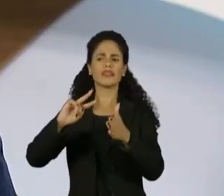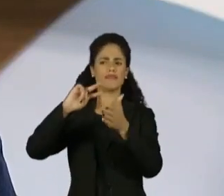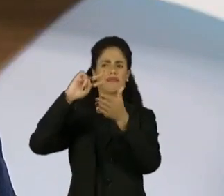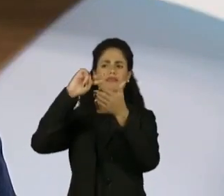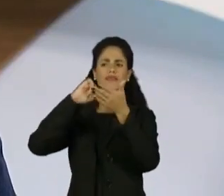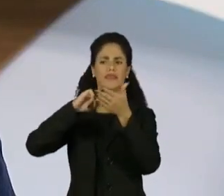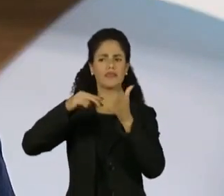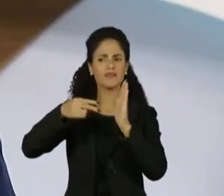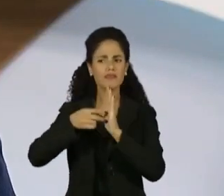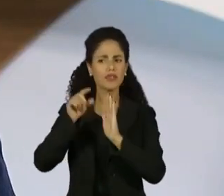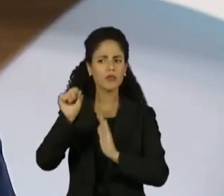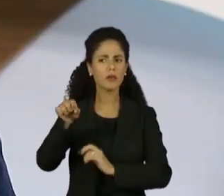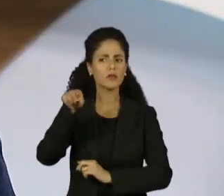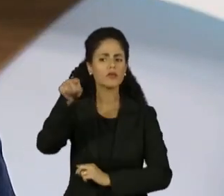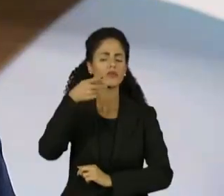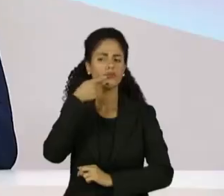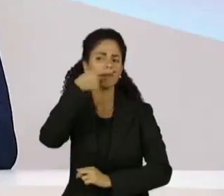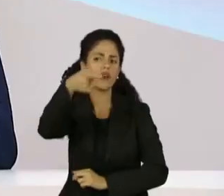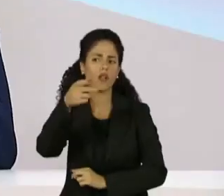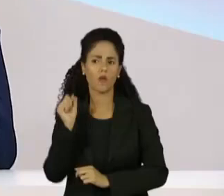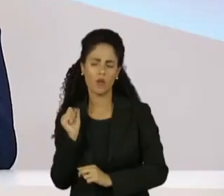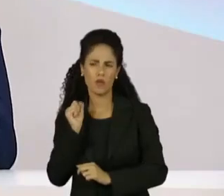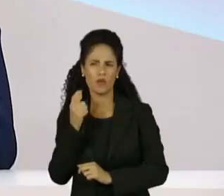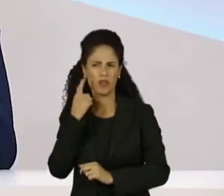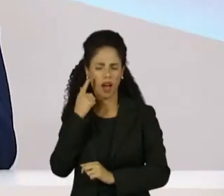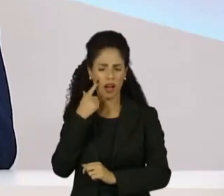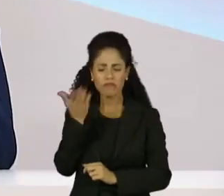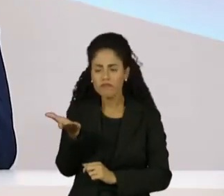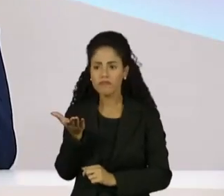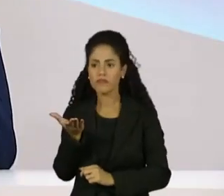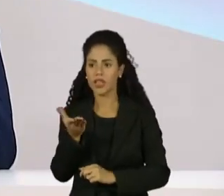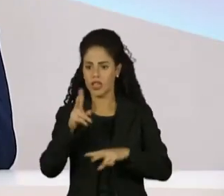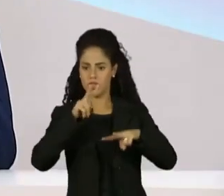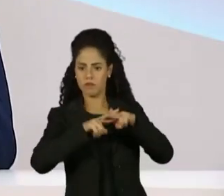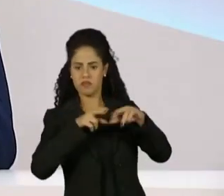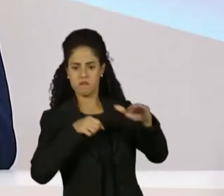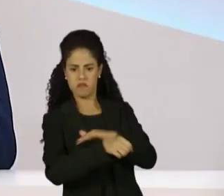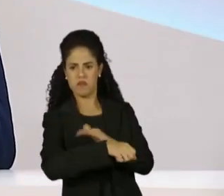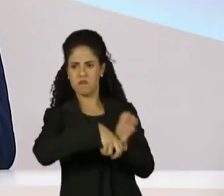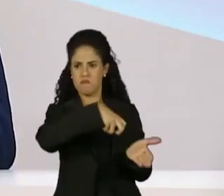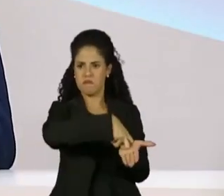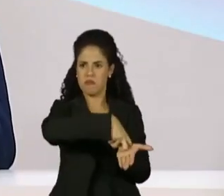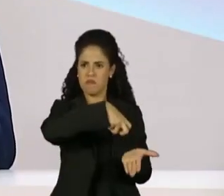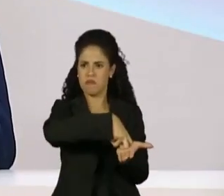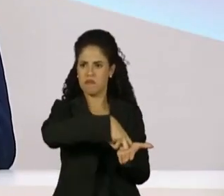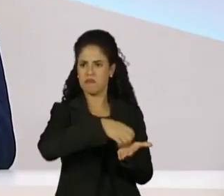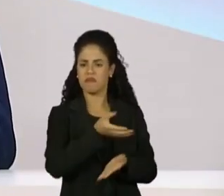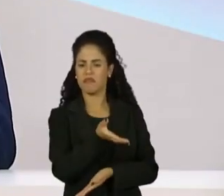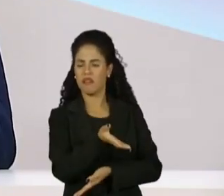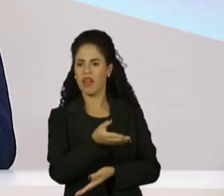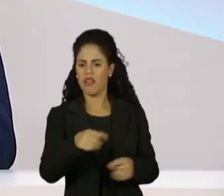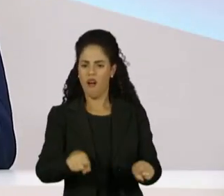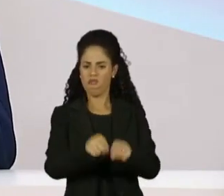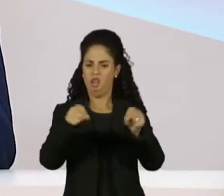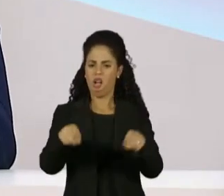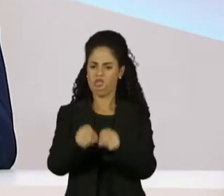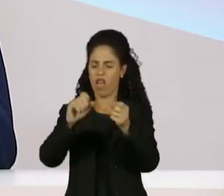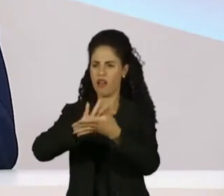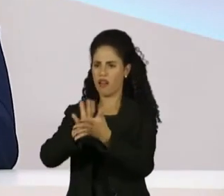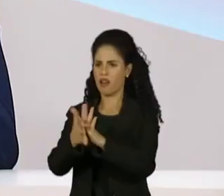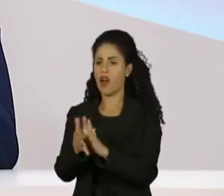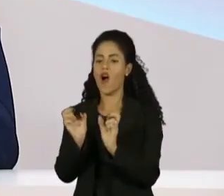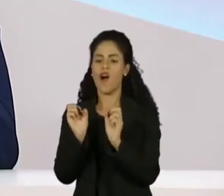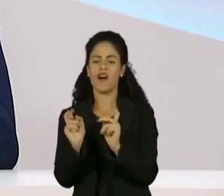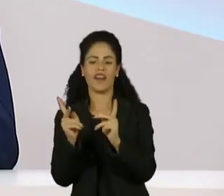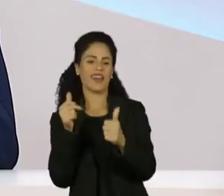questão da anistia e se não parece que é uma coisa de que, enquanto estavam punindo as pessoas que estão lá presentes, fazendo quebra-quebra, tudo